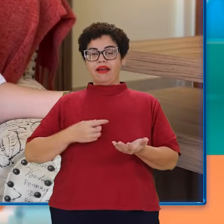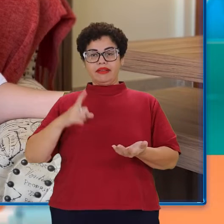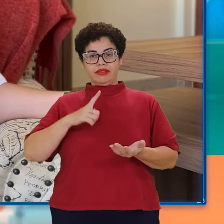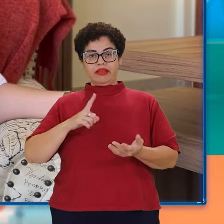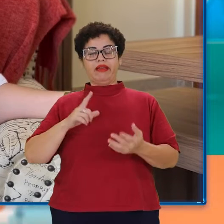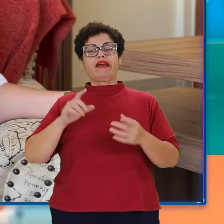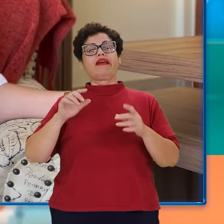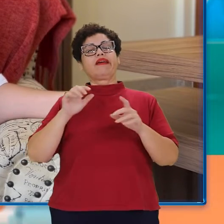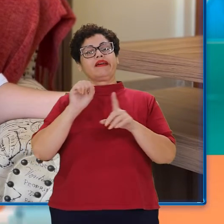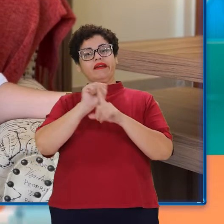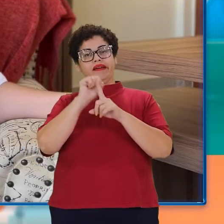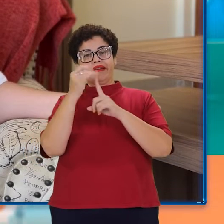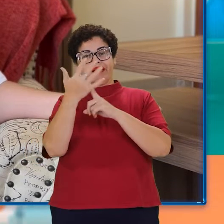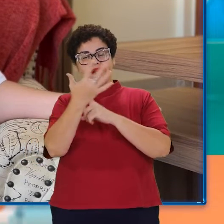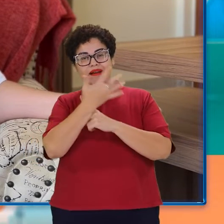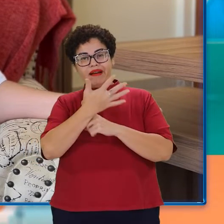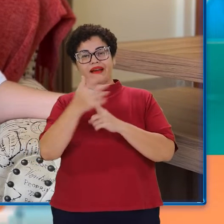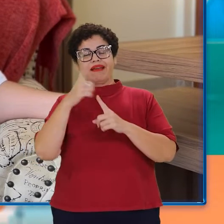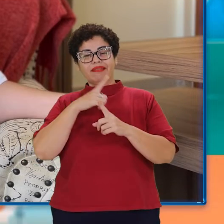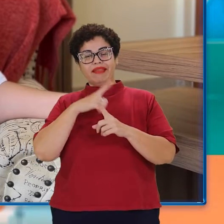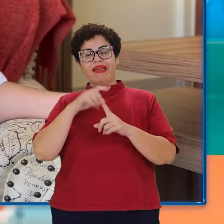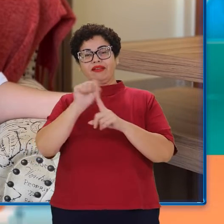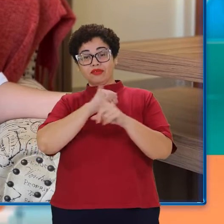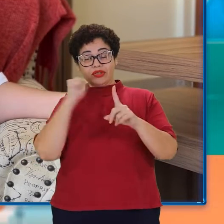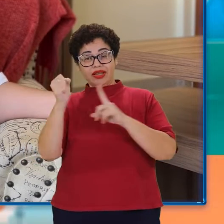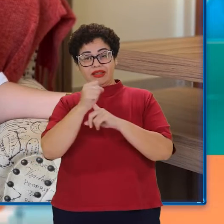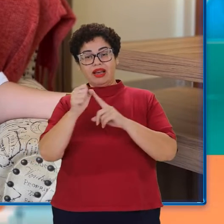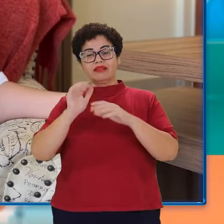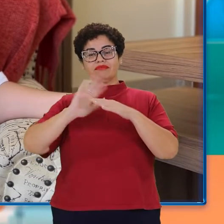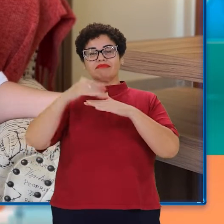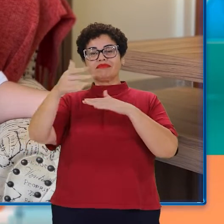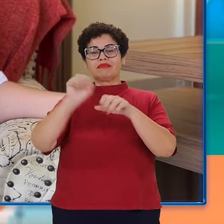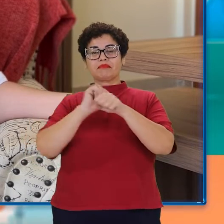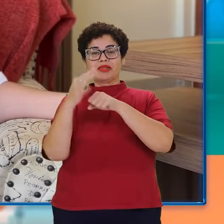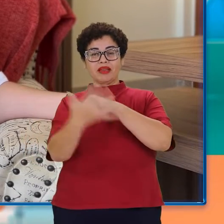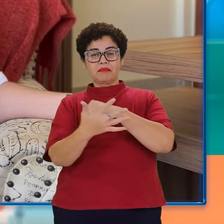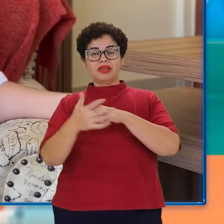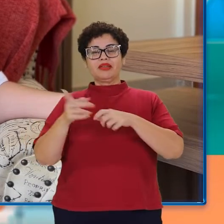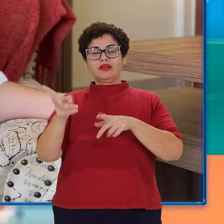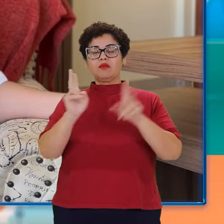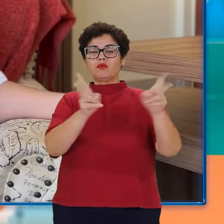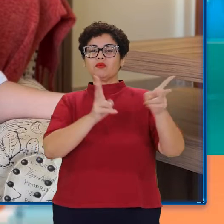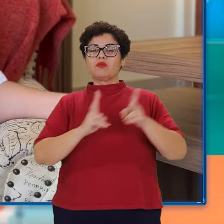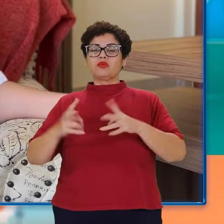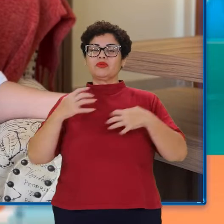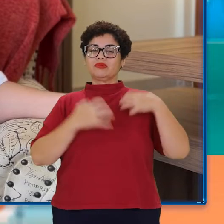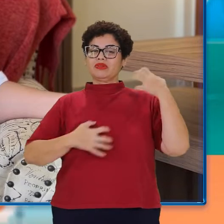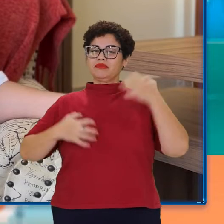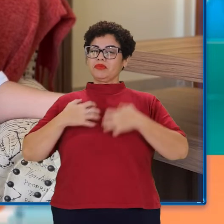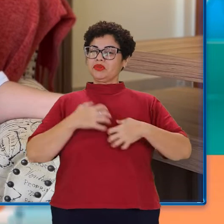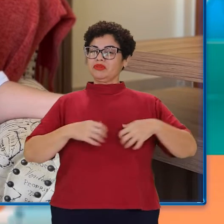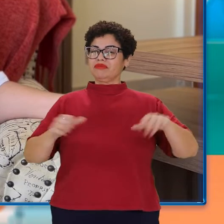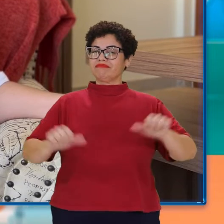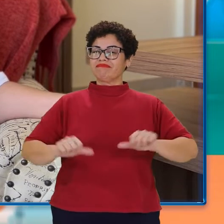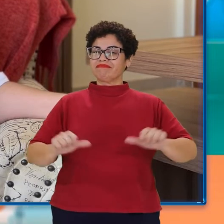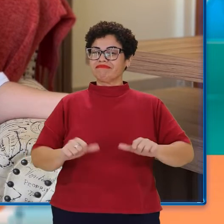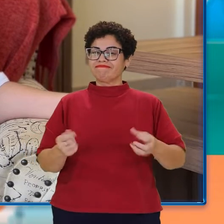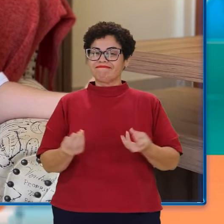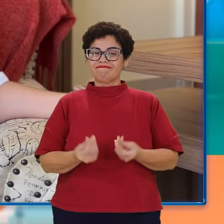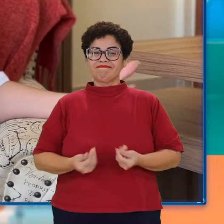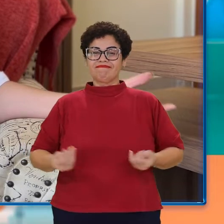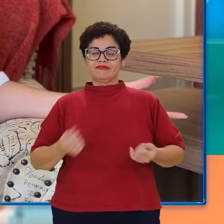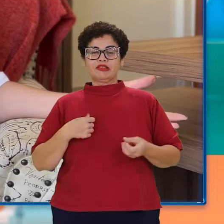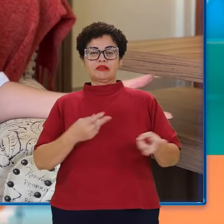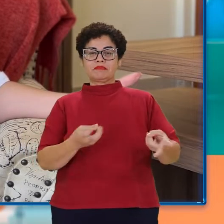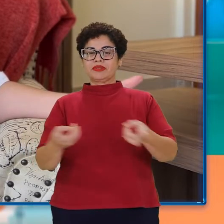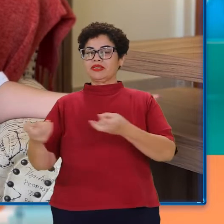ainda estamos nessa realidade pós-pandêmica, onde as pessoas estão muito fragilizadas emocionalmente, e a gente ainda